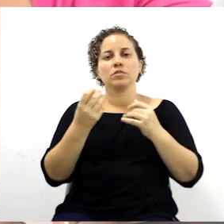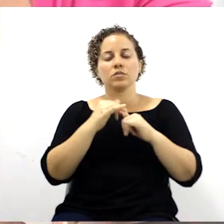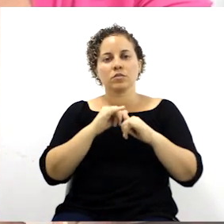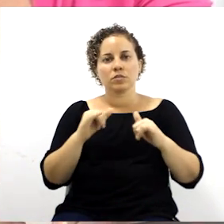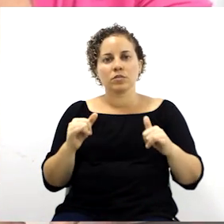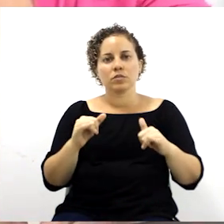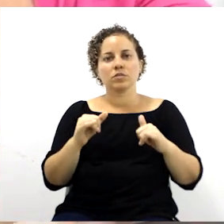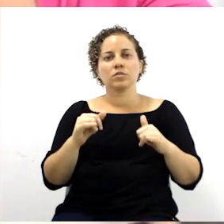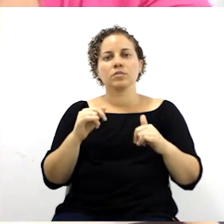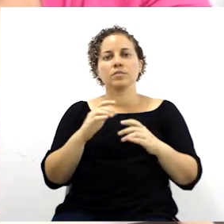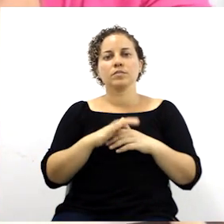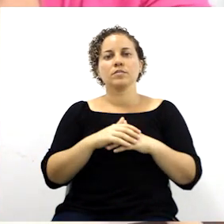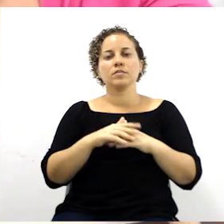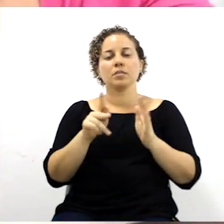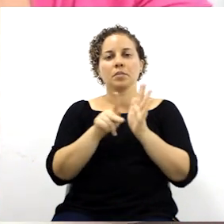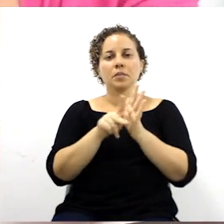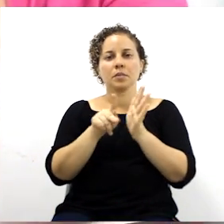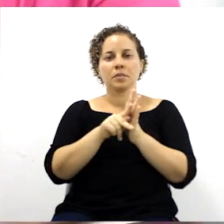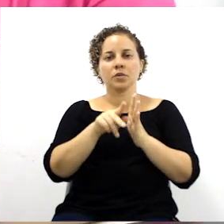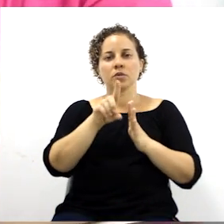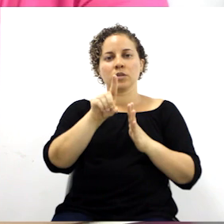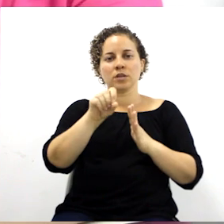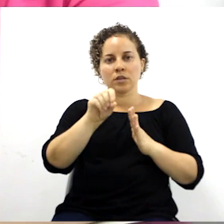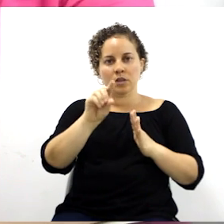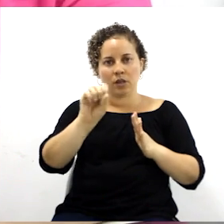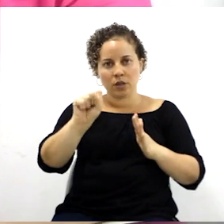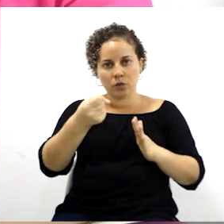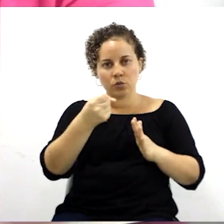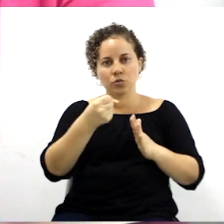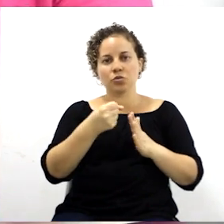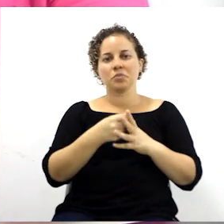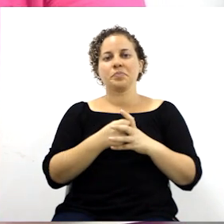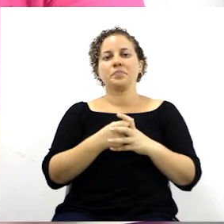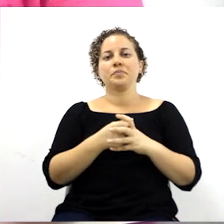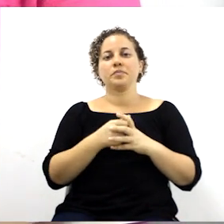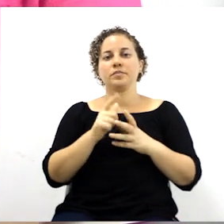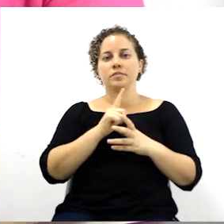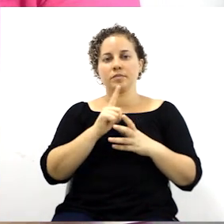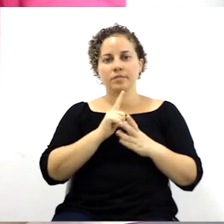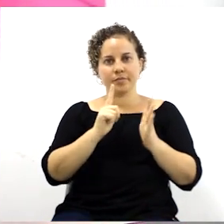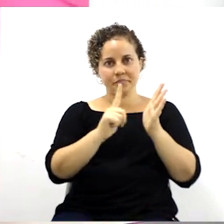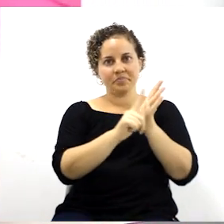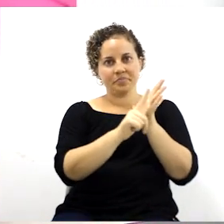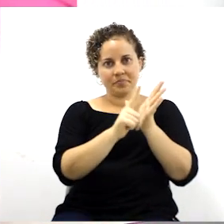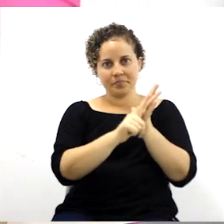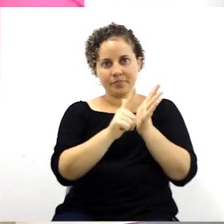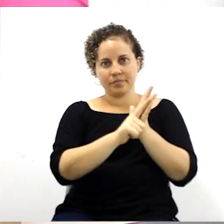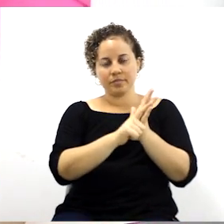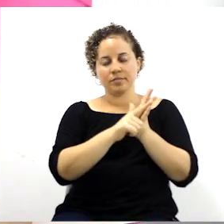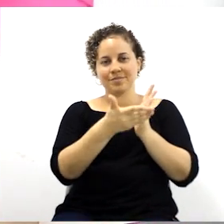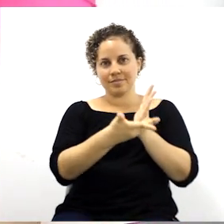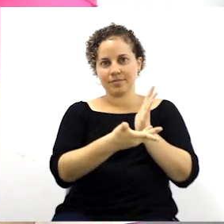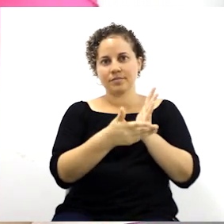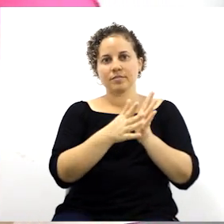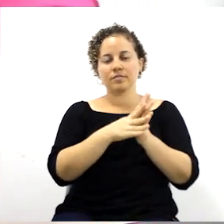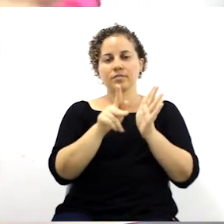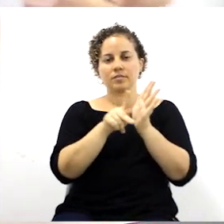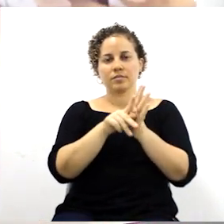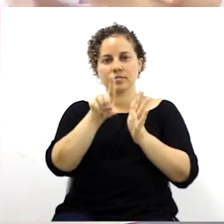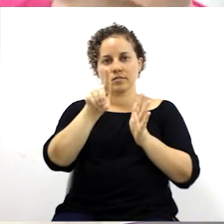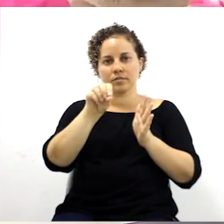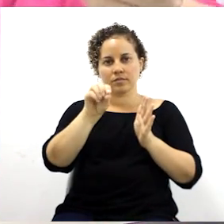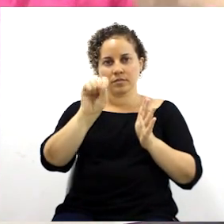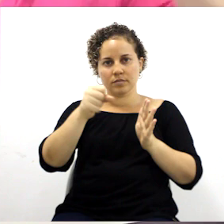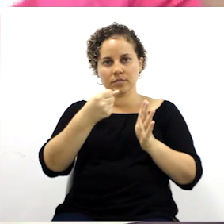uma determinada base de dados. Então, por exemplo, a gente teria aqui um guia, né, de uma base de dados, um guia